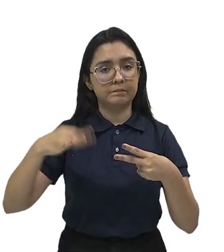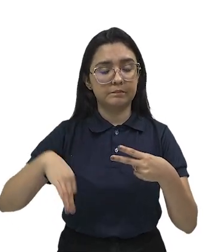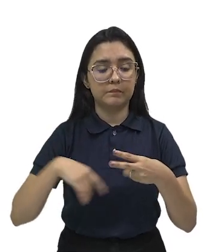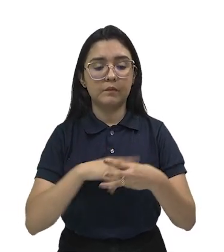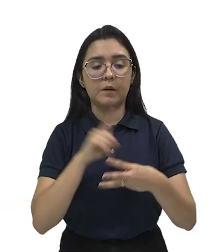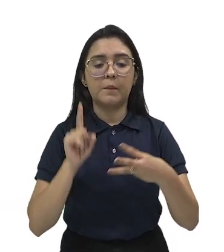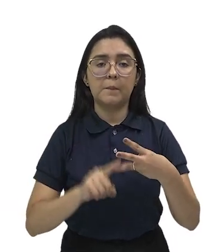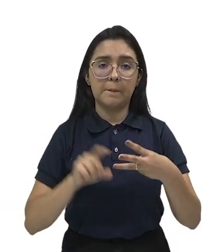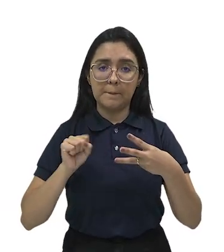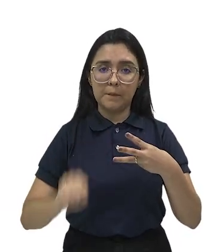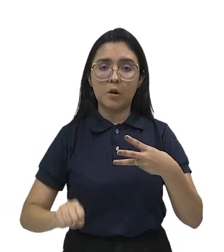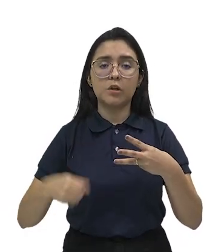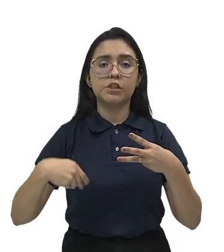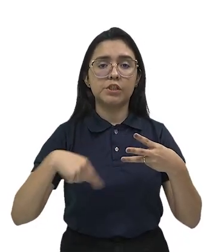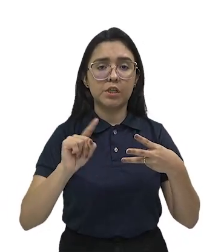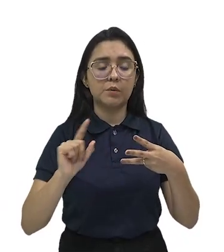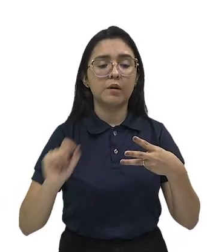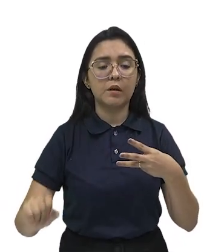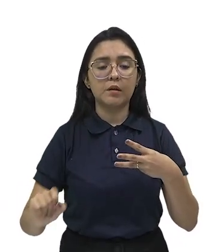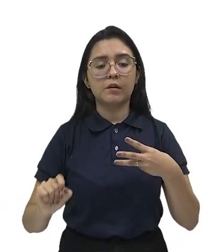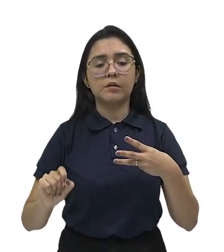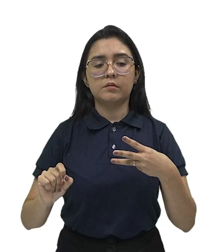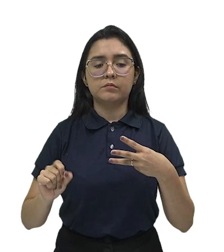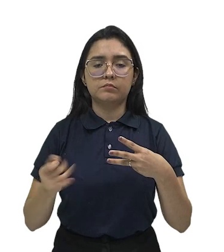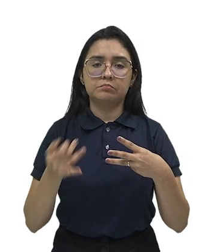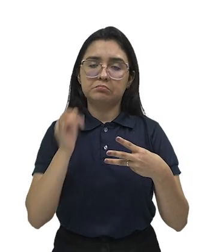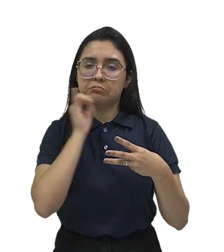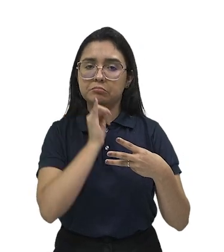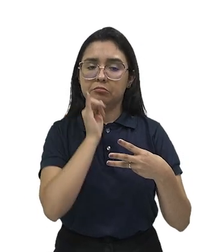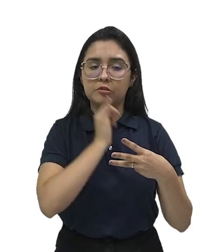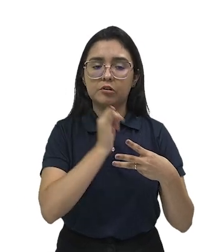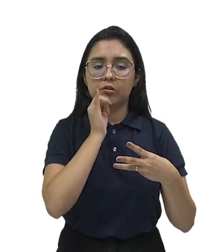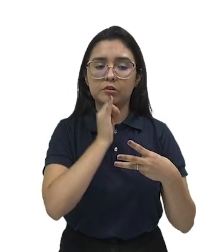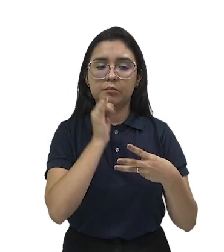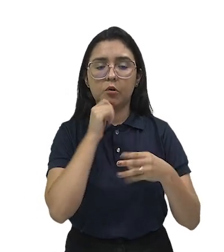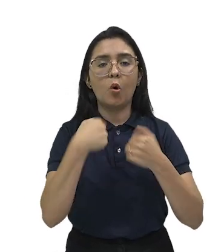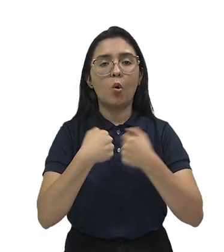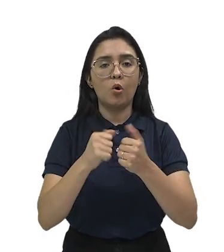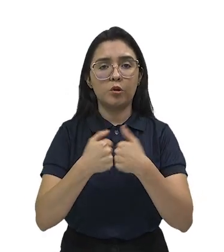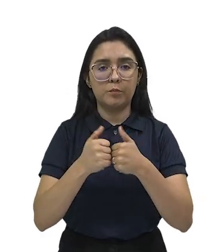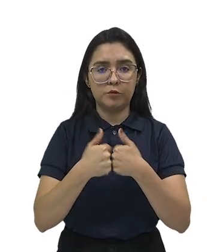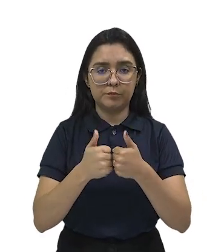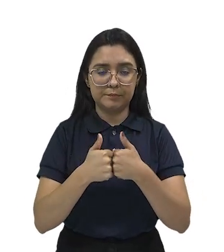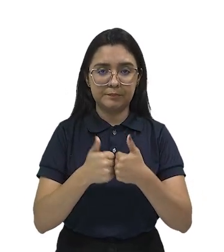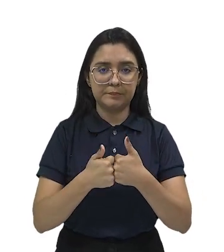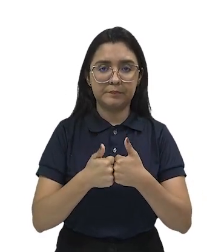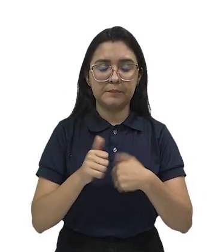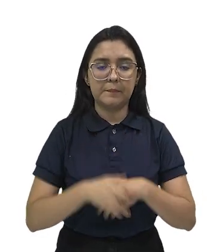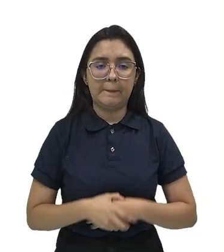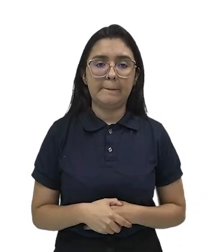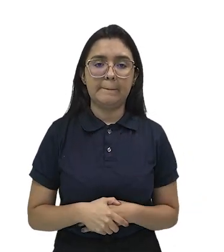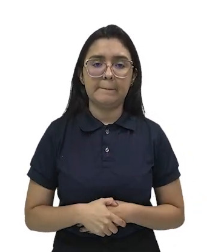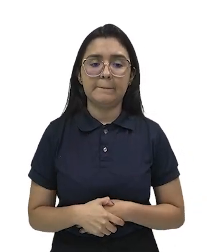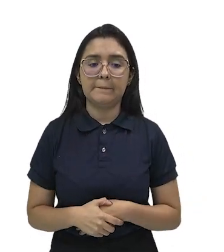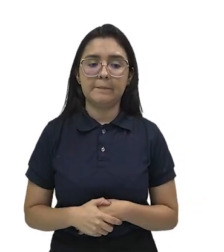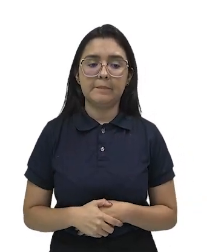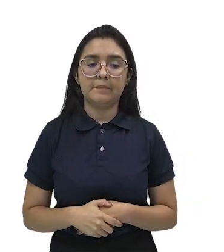certo? E você pode ir, vamos supor, que tenha ônibus.